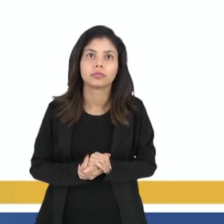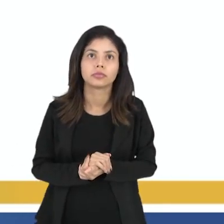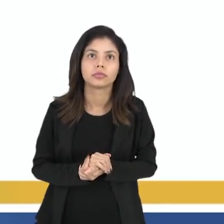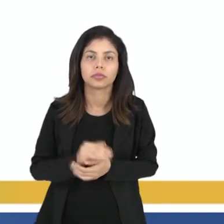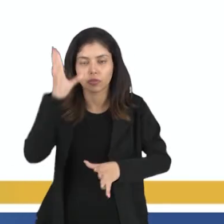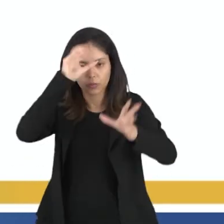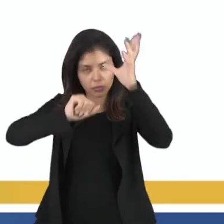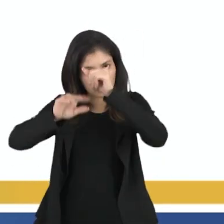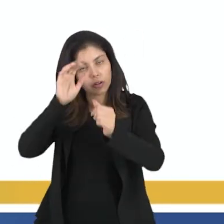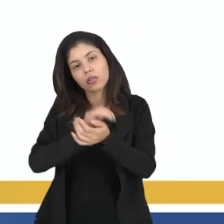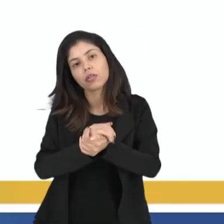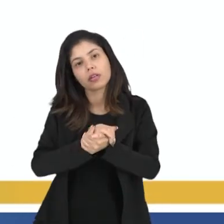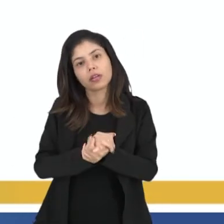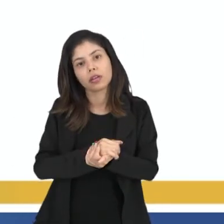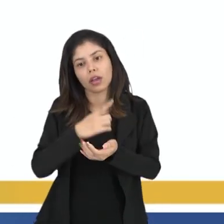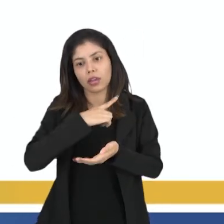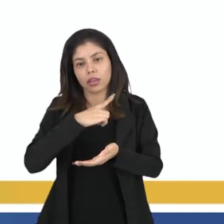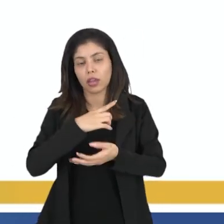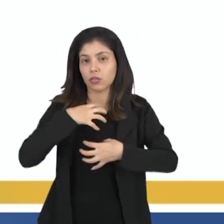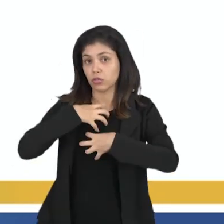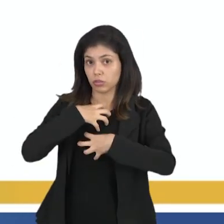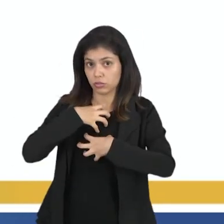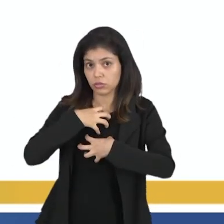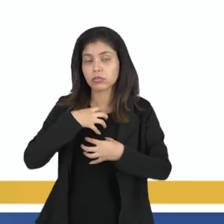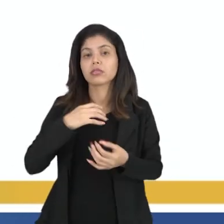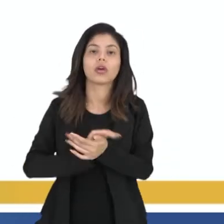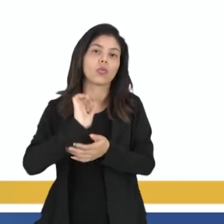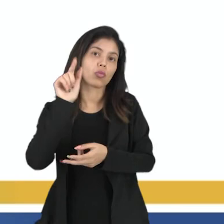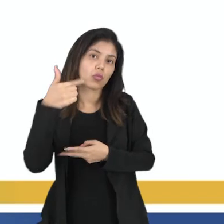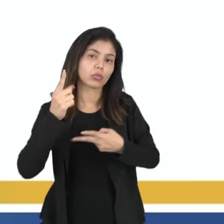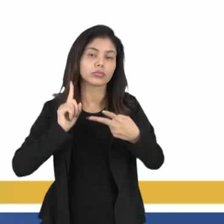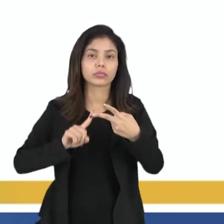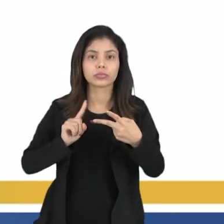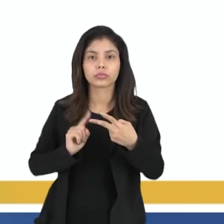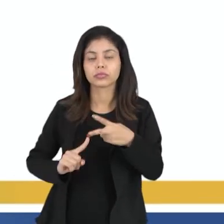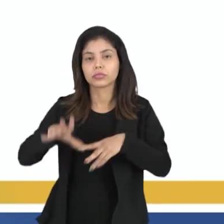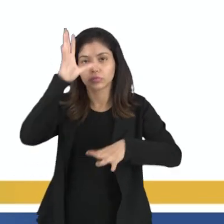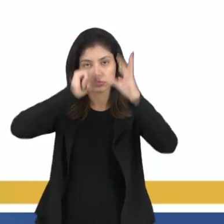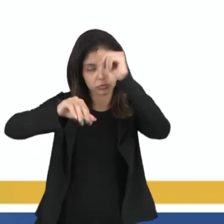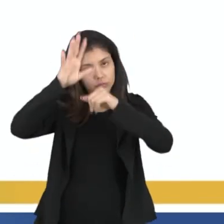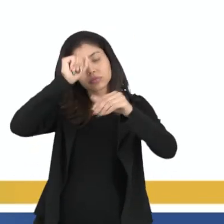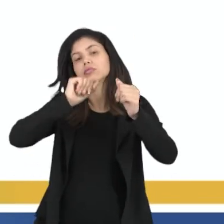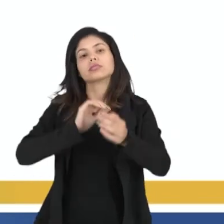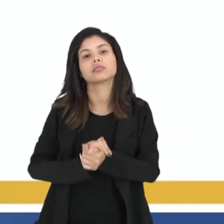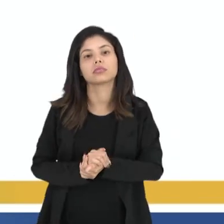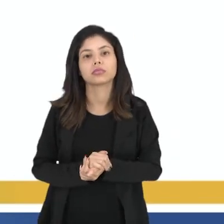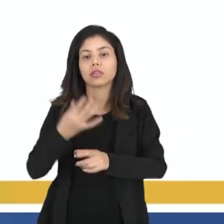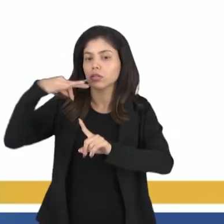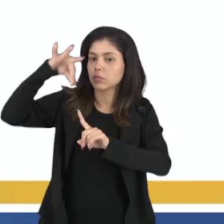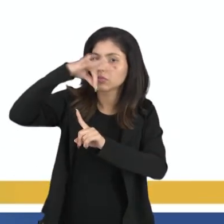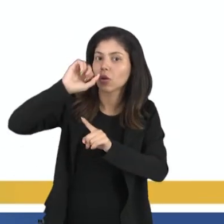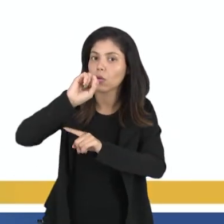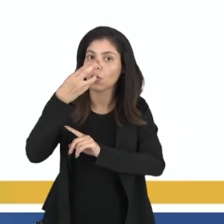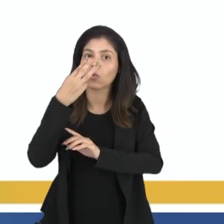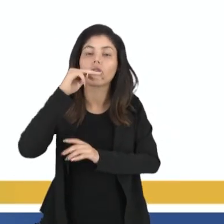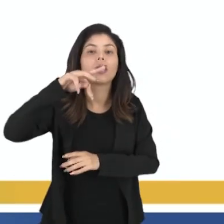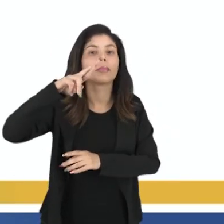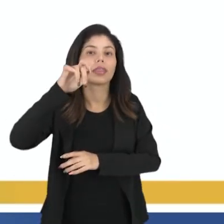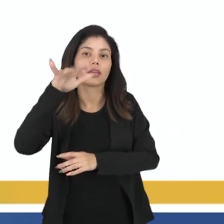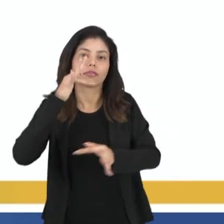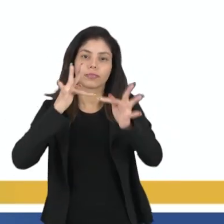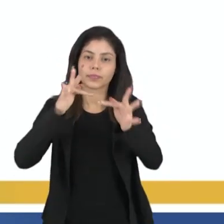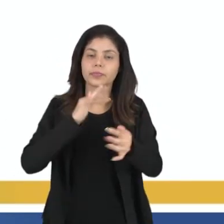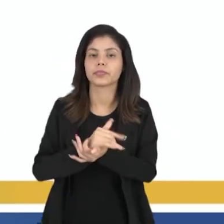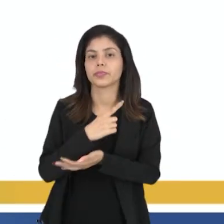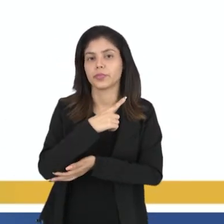fenomênico, que você adquire a partir dos sentidos, e o outro, que é um conhecimento espiritual ou metafísico que